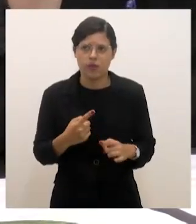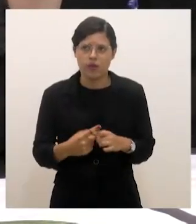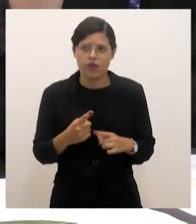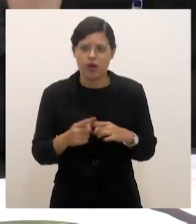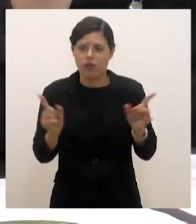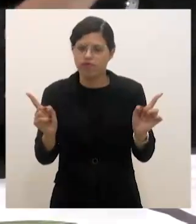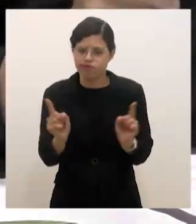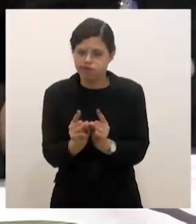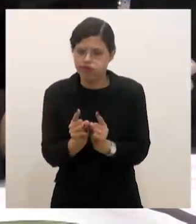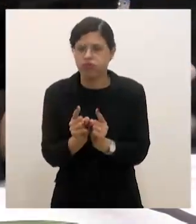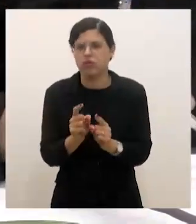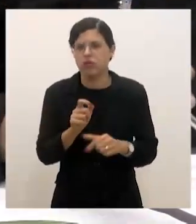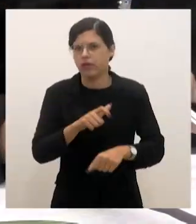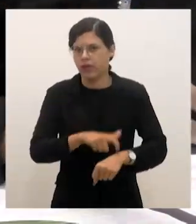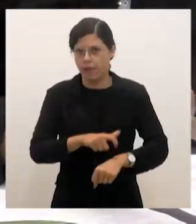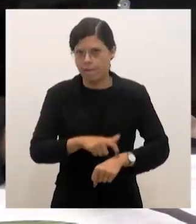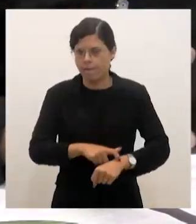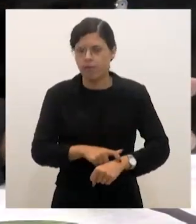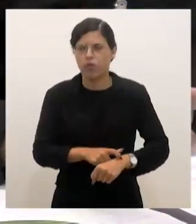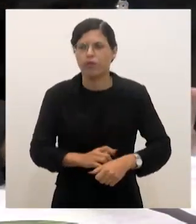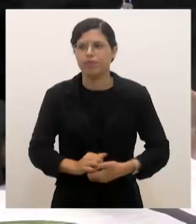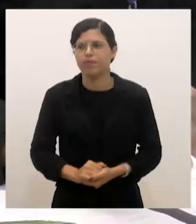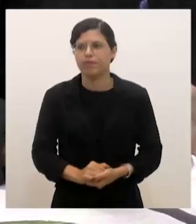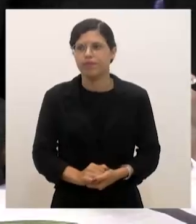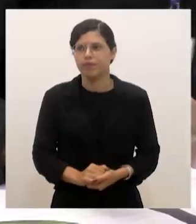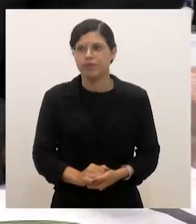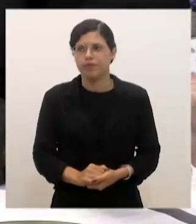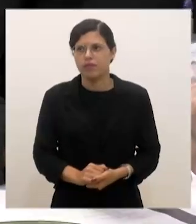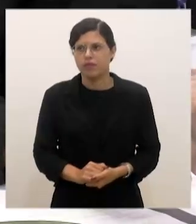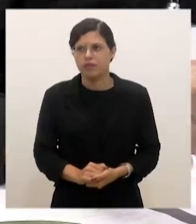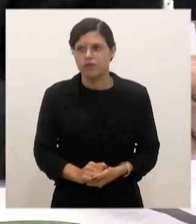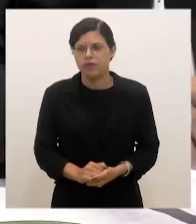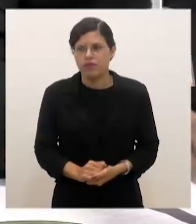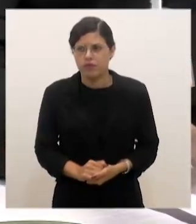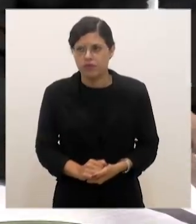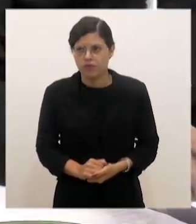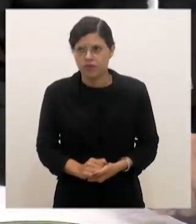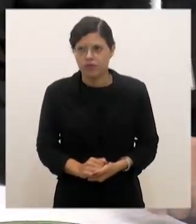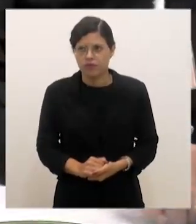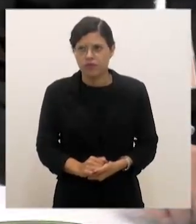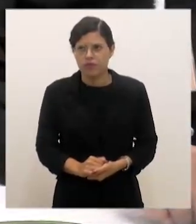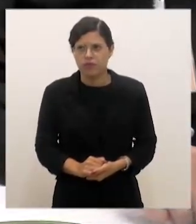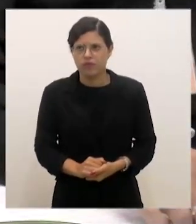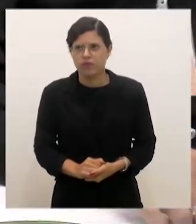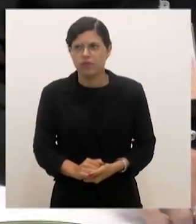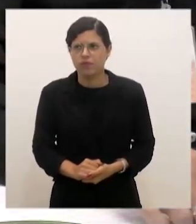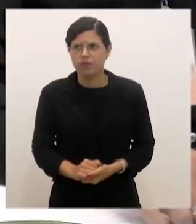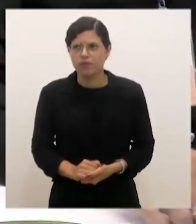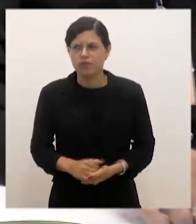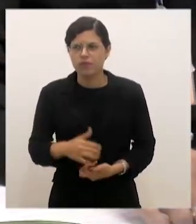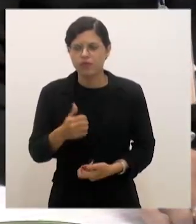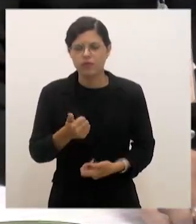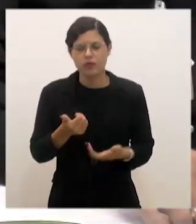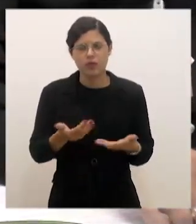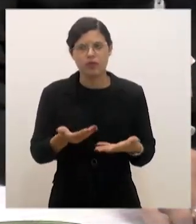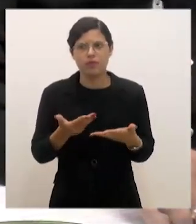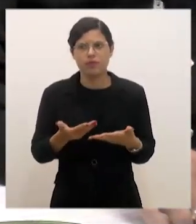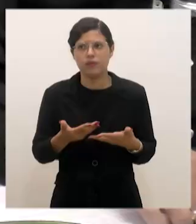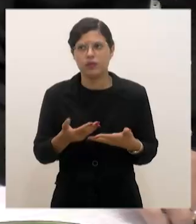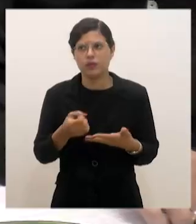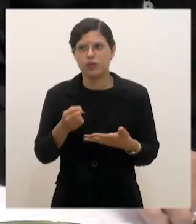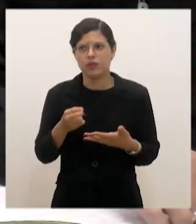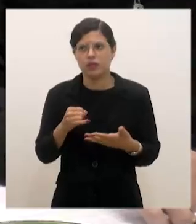sim. Nesse sentido, desse sim. ponto de vista. A minha questão é a seguinte. Primeiro, se Vossa Excelência não devesse fazer